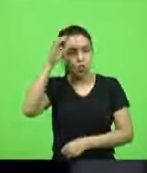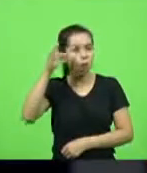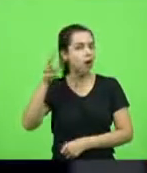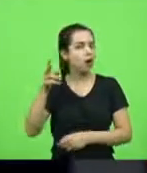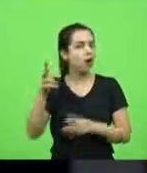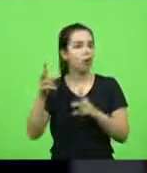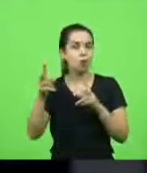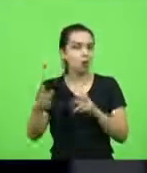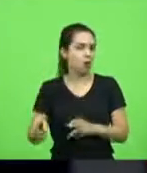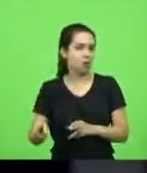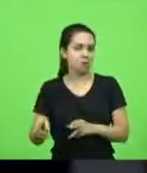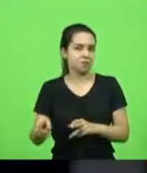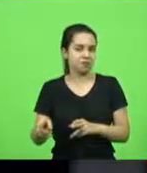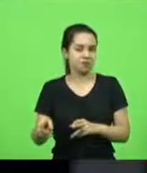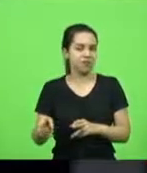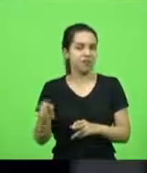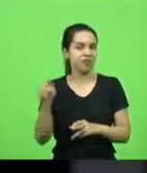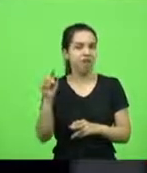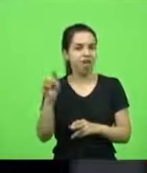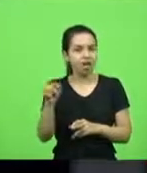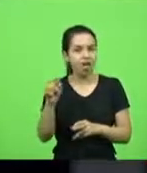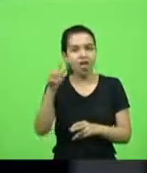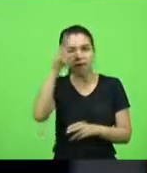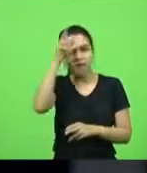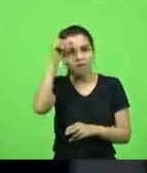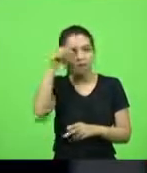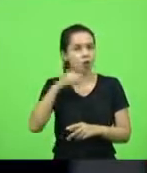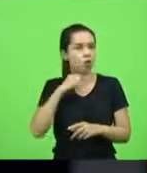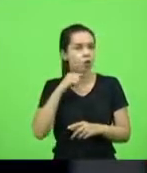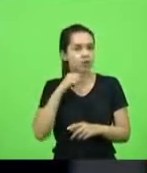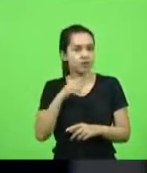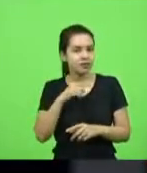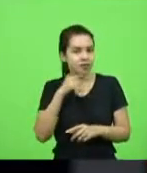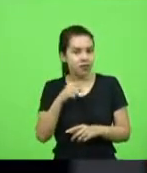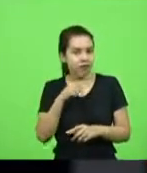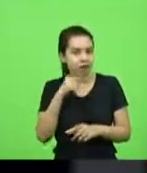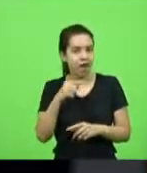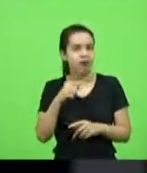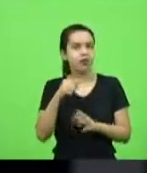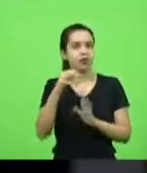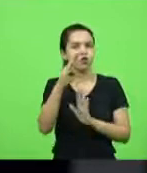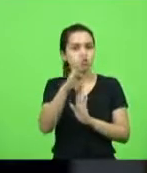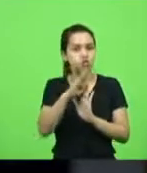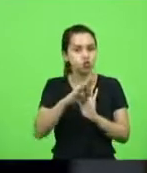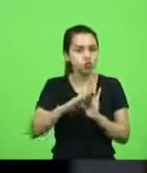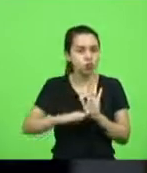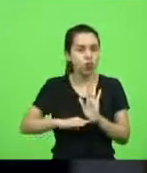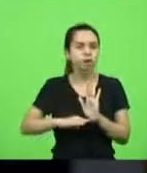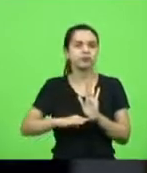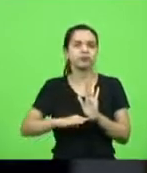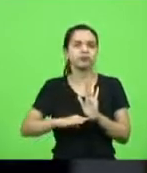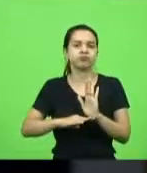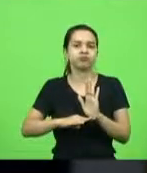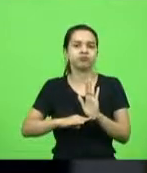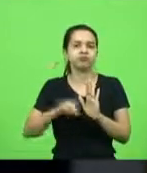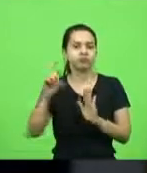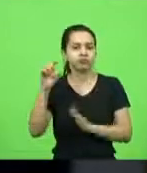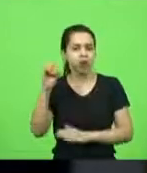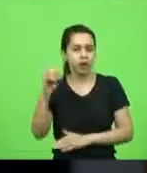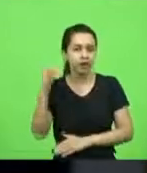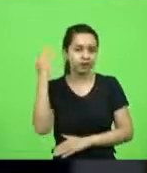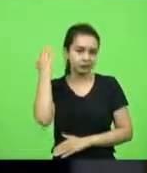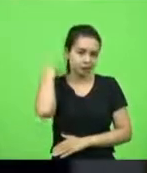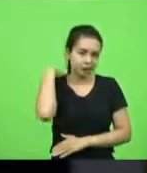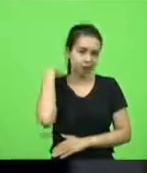trabalhar nesse sentido para que pudesse reduzir a tarifa do esgoto Otacílio Costa Deputado Alba em duas